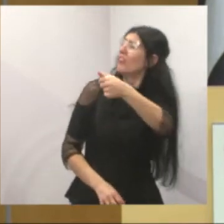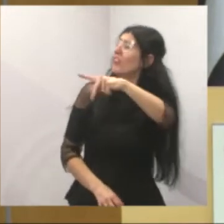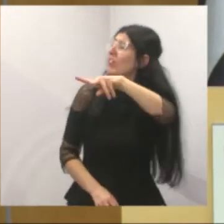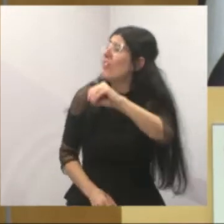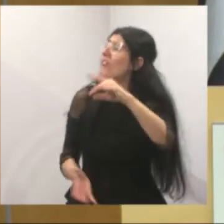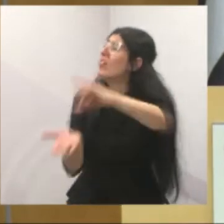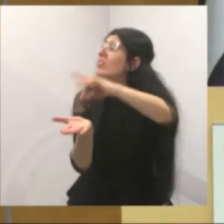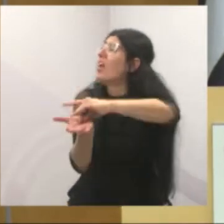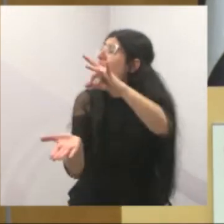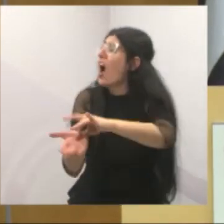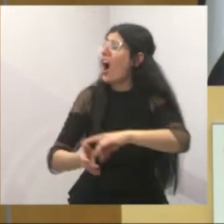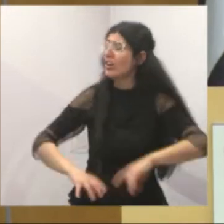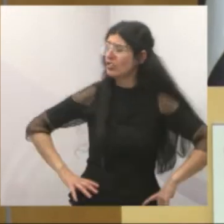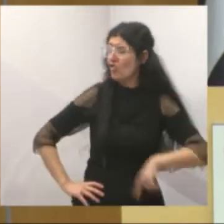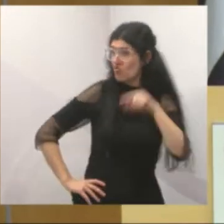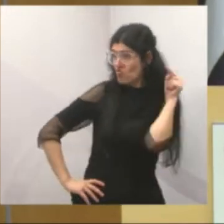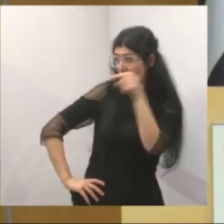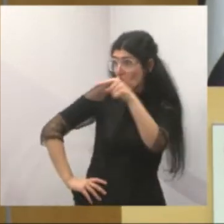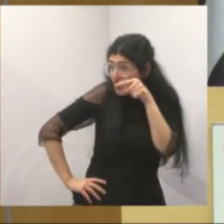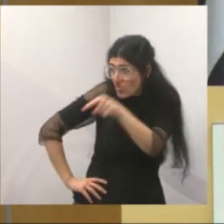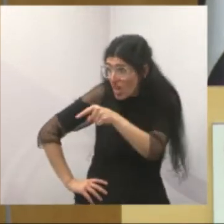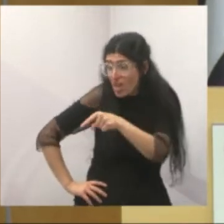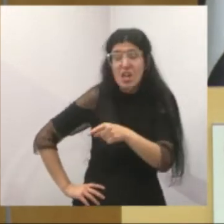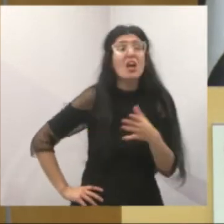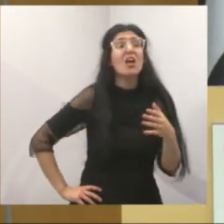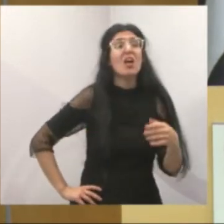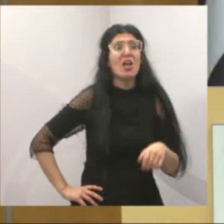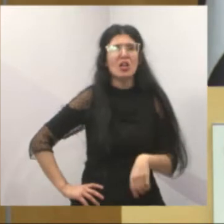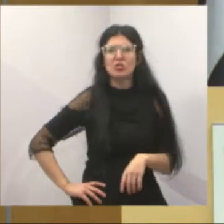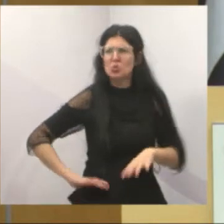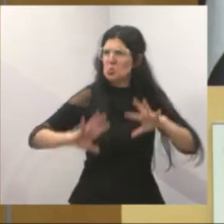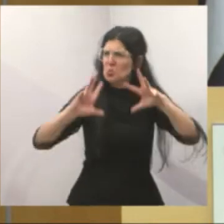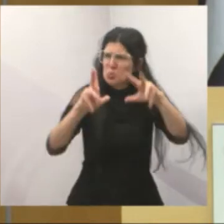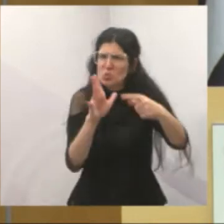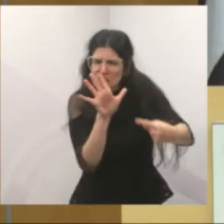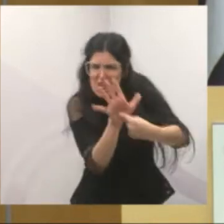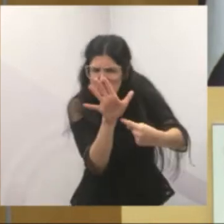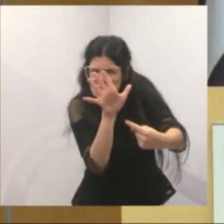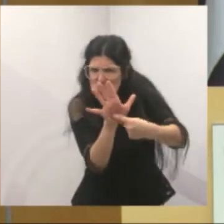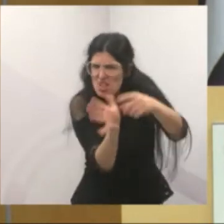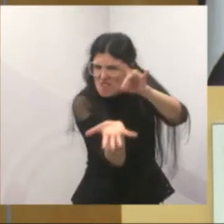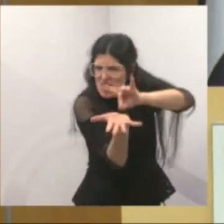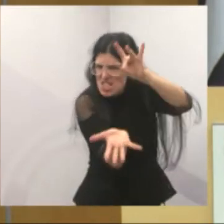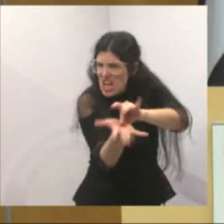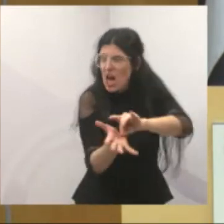é verdade que Vossa Excelência fez toda essa denúncia?